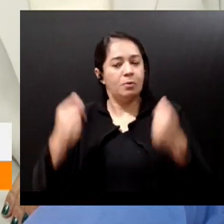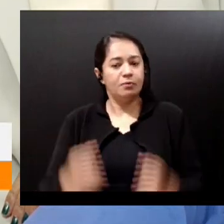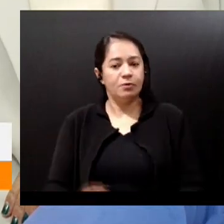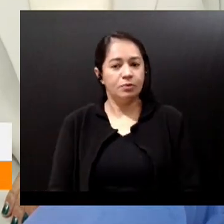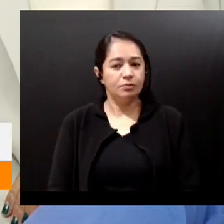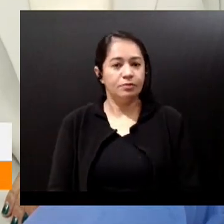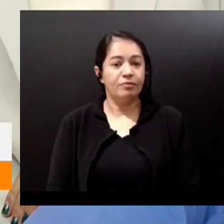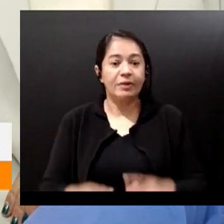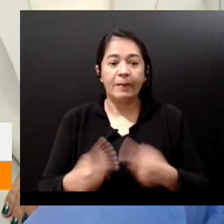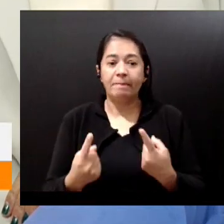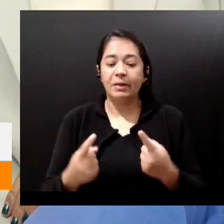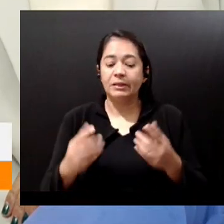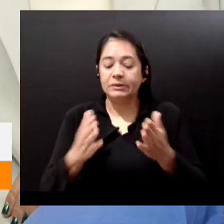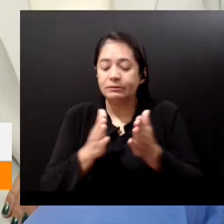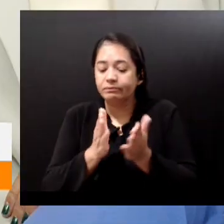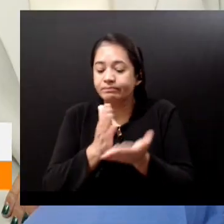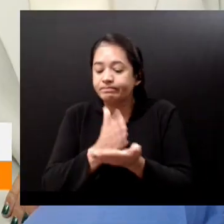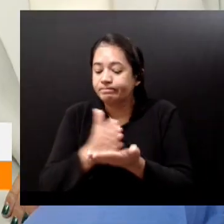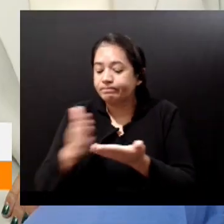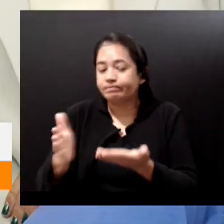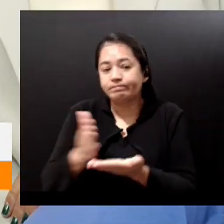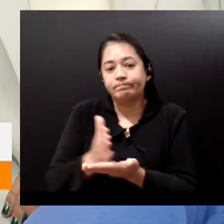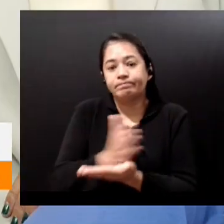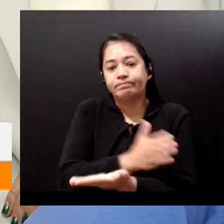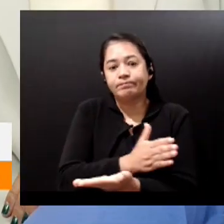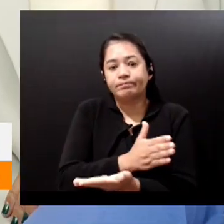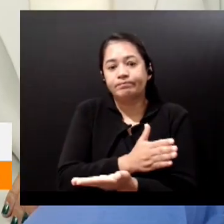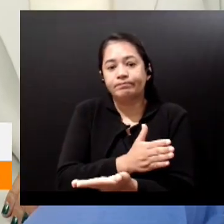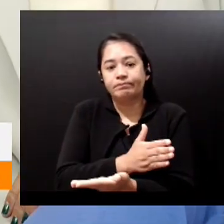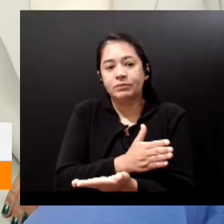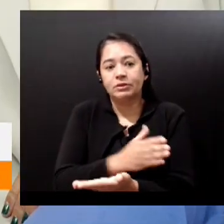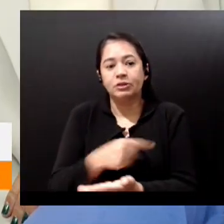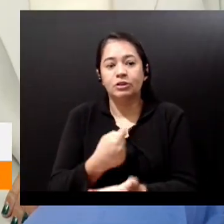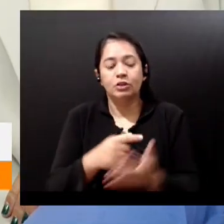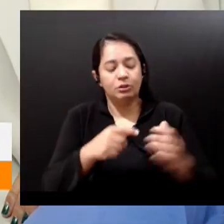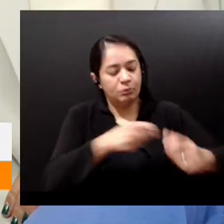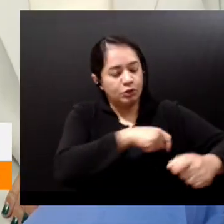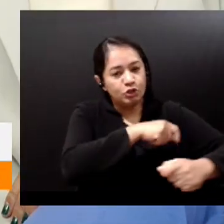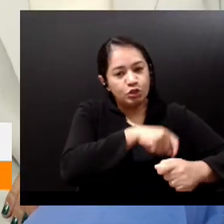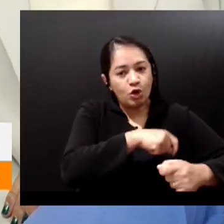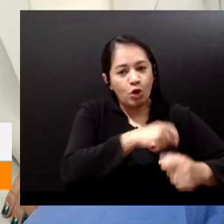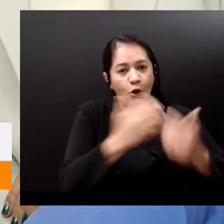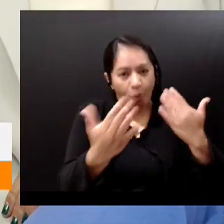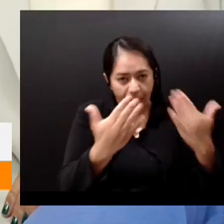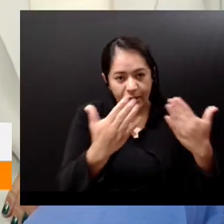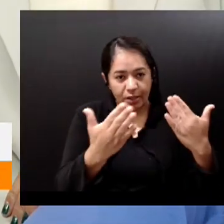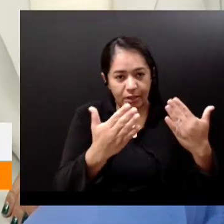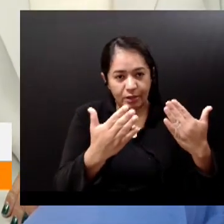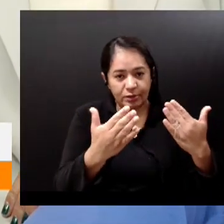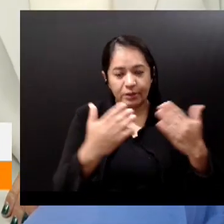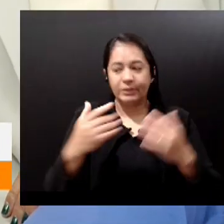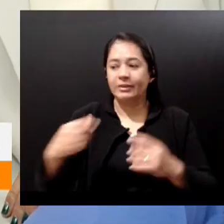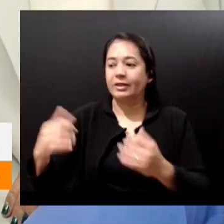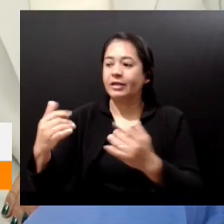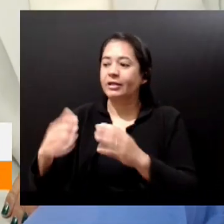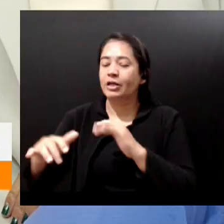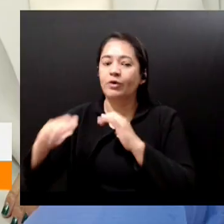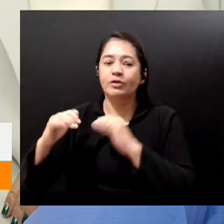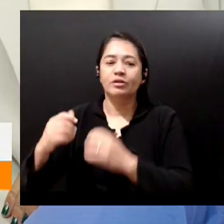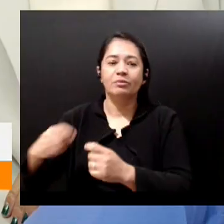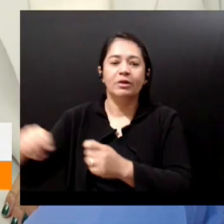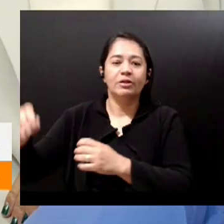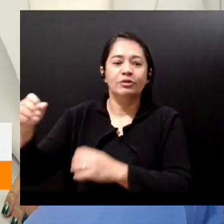né, nas bandas que a gente pode ver, essa que a gente chama de cozinha e os instrumentos de corda tende a ter essa relação de